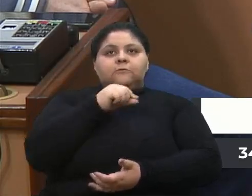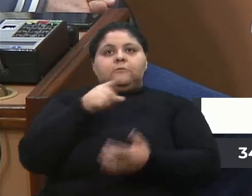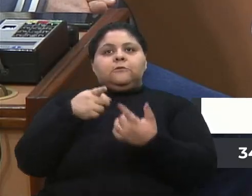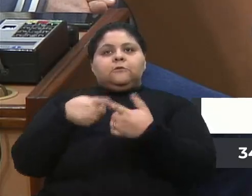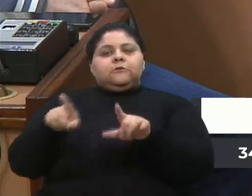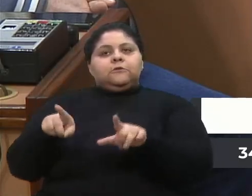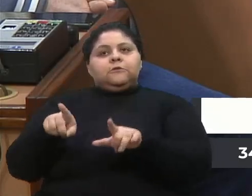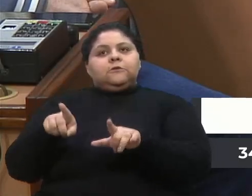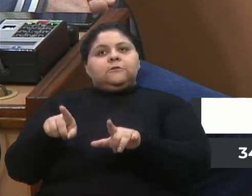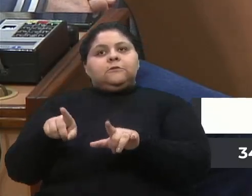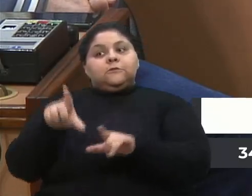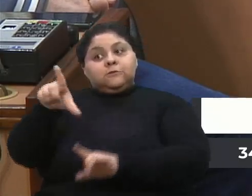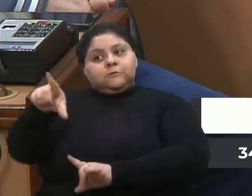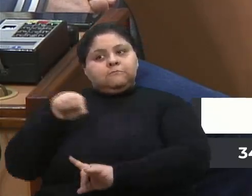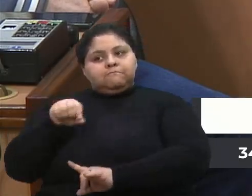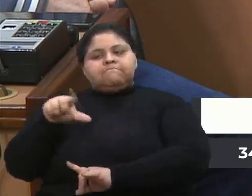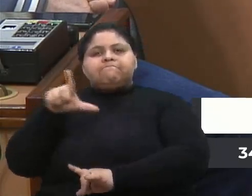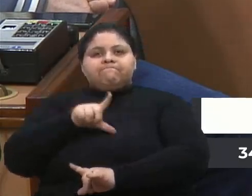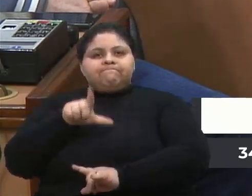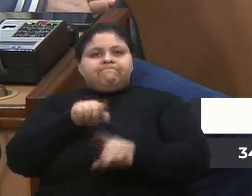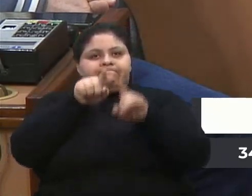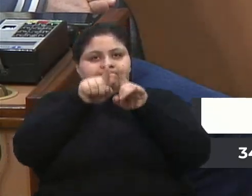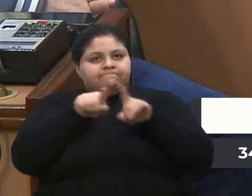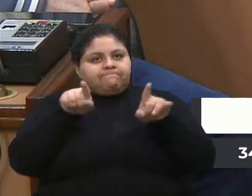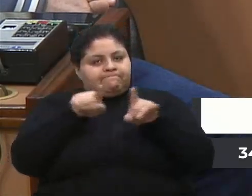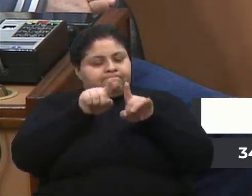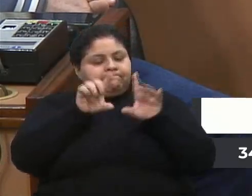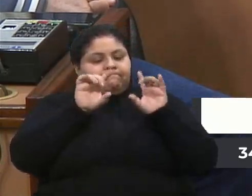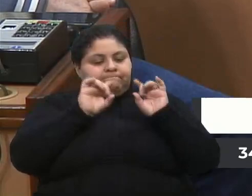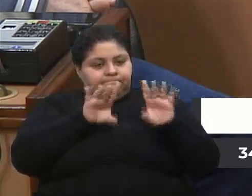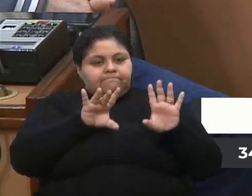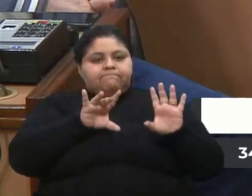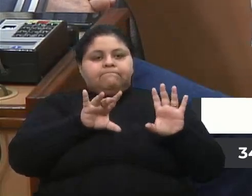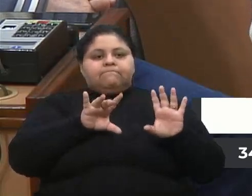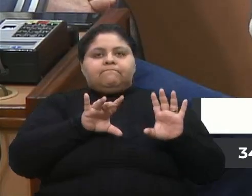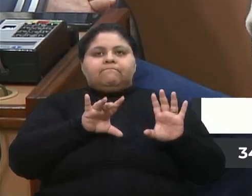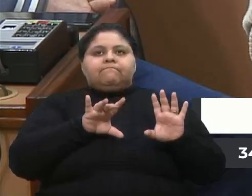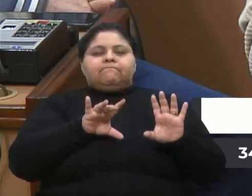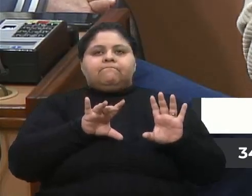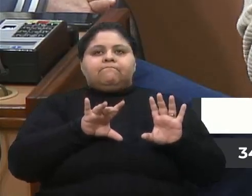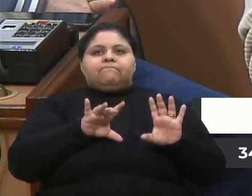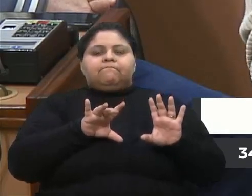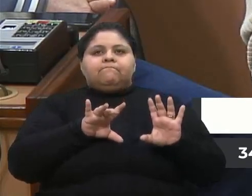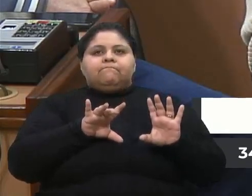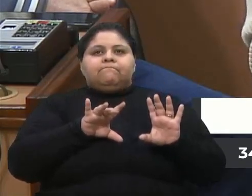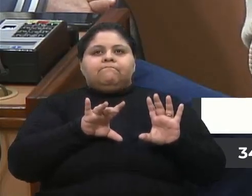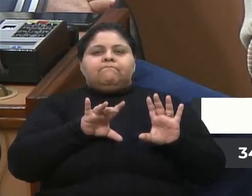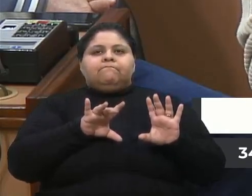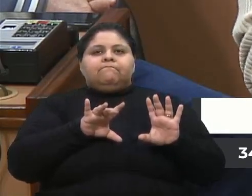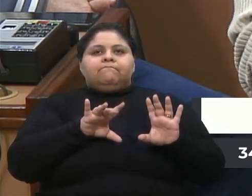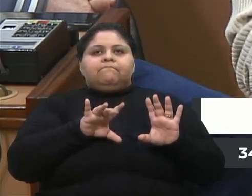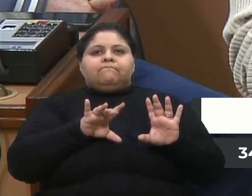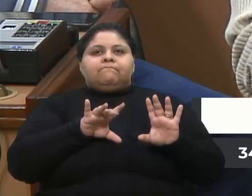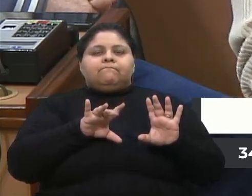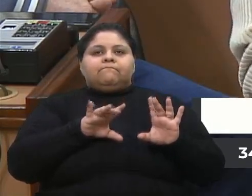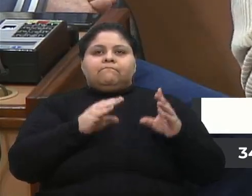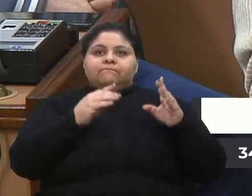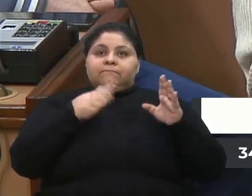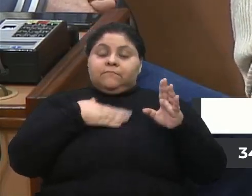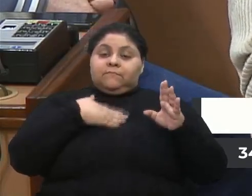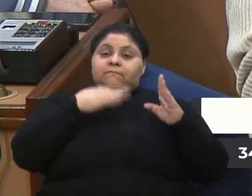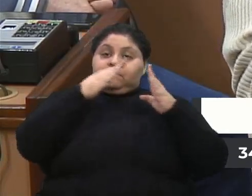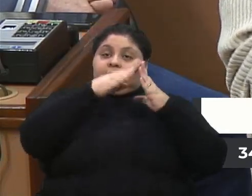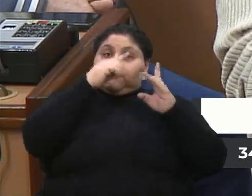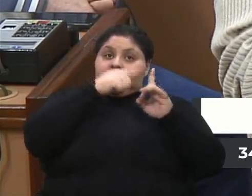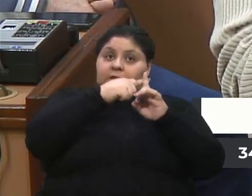julgados. Existe uma canção, inclusive, só para terminar. Peço a palavra para declarar voto, na igreja onde eu frequento,